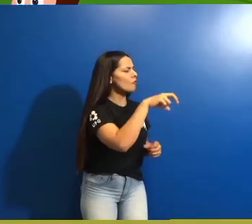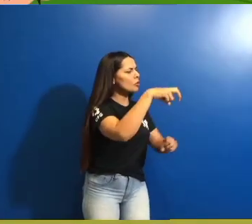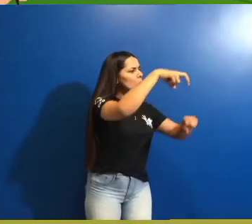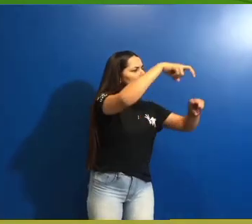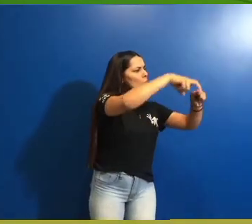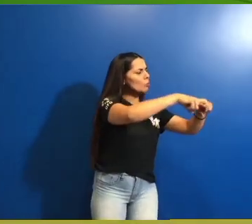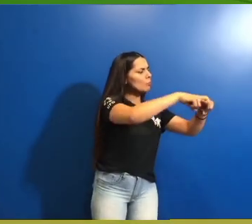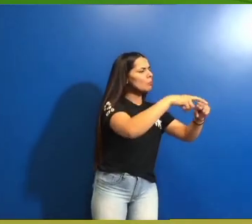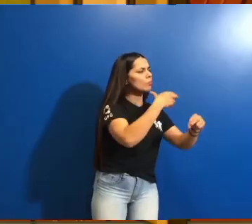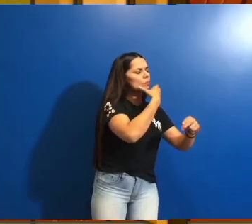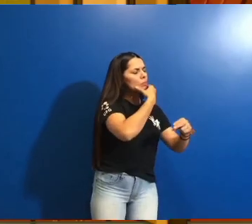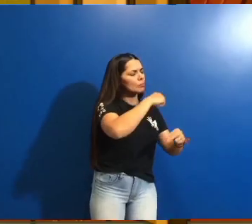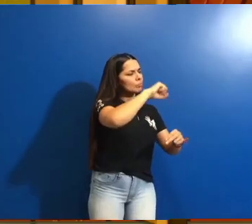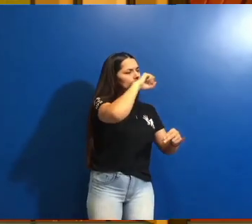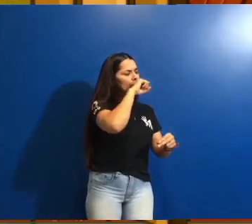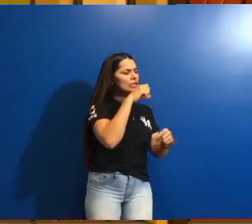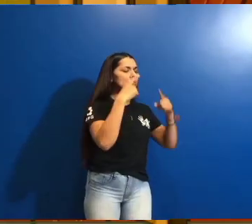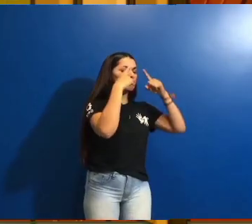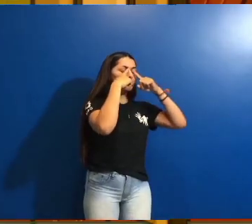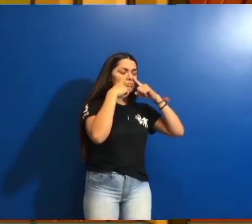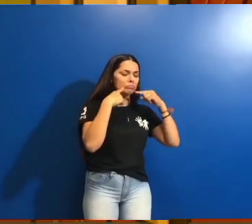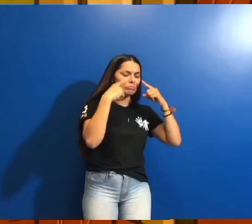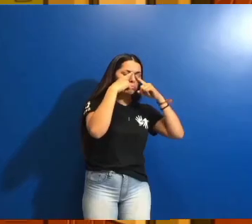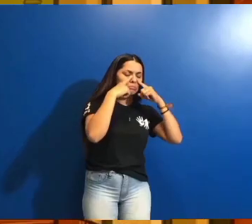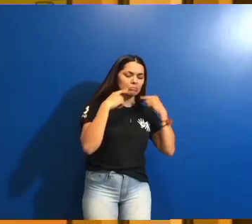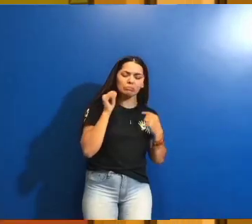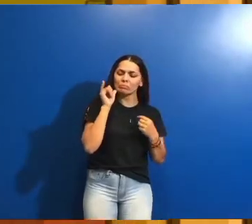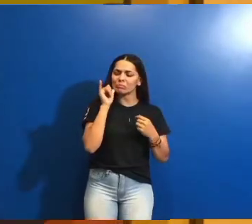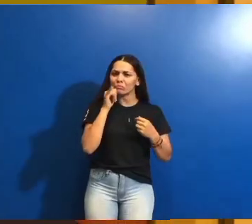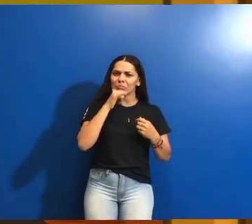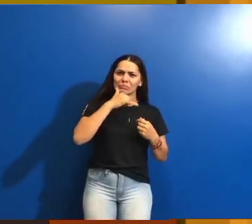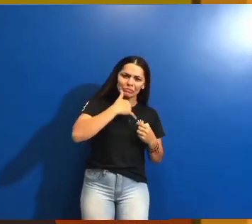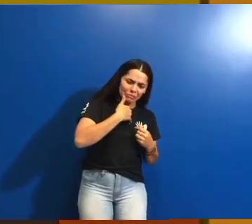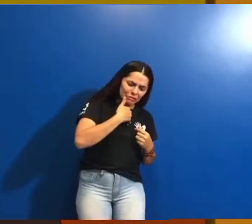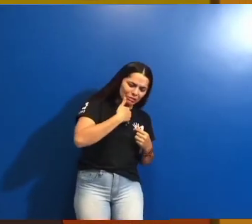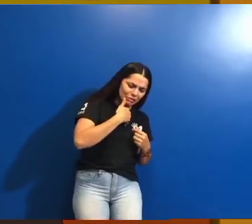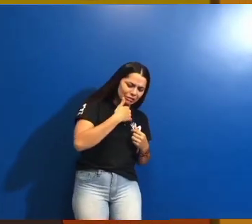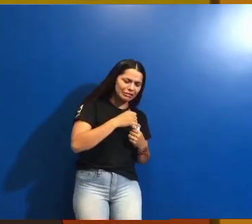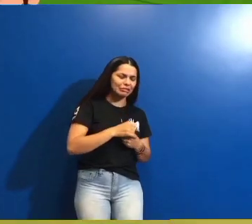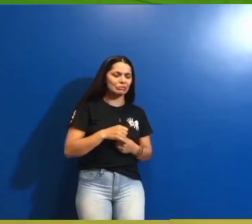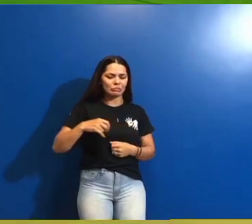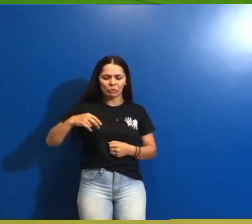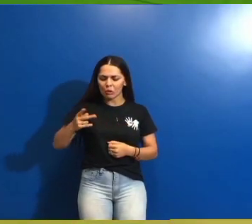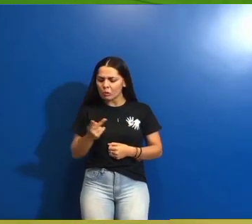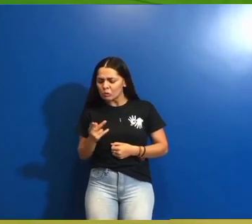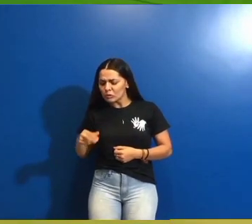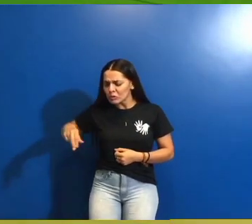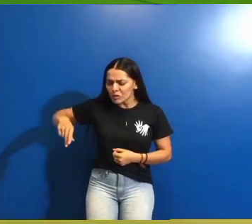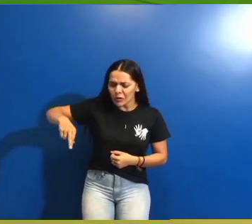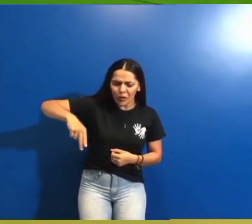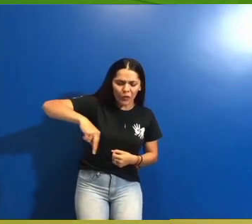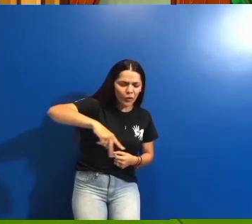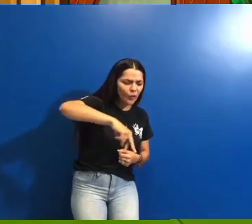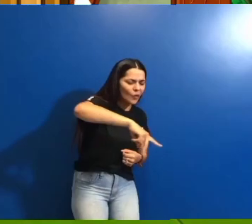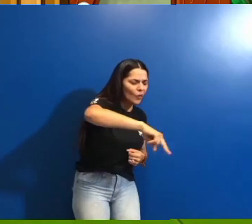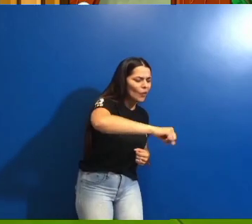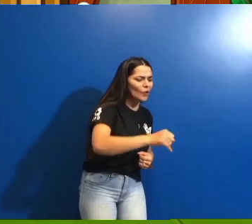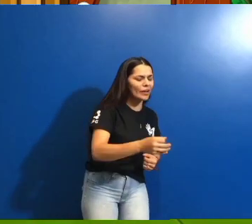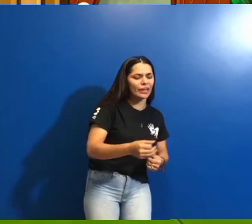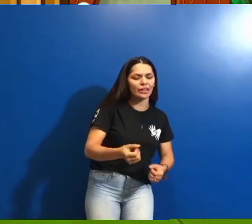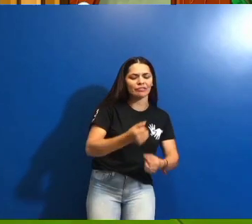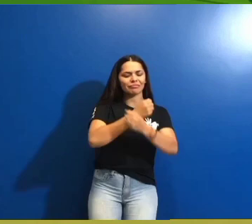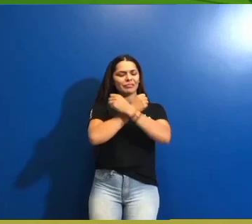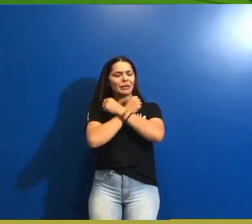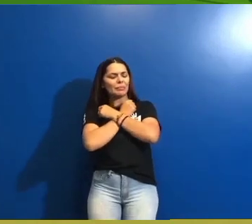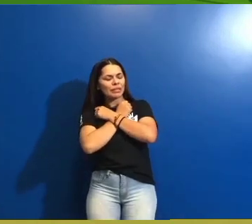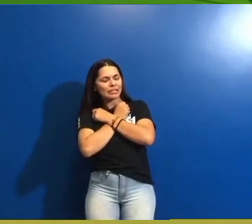casa. Eles viram seu pai sentado na varanda. Ele parecia tão miserável e triste. Eles rapidamente correram em direção